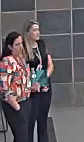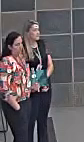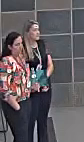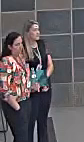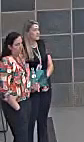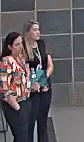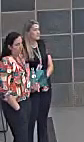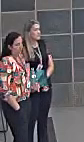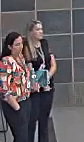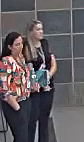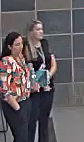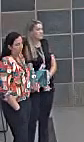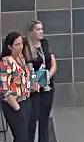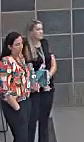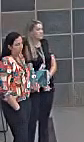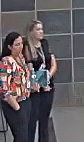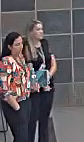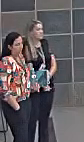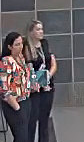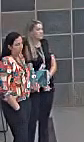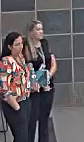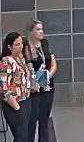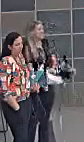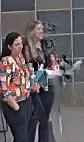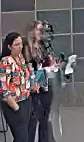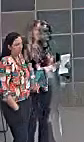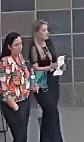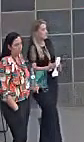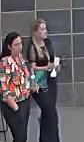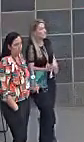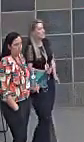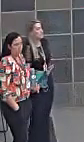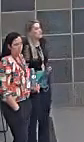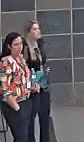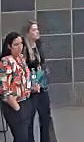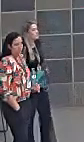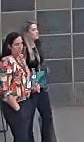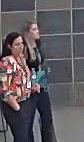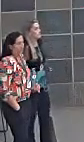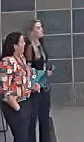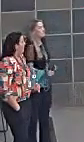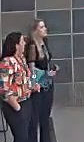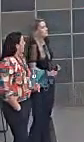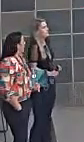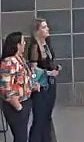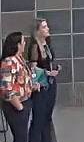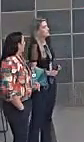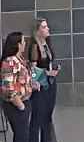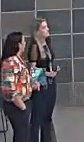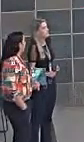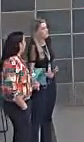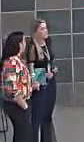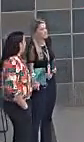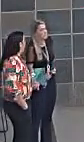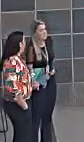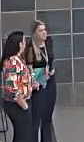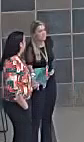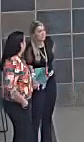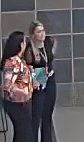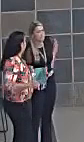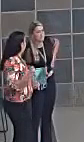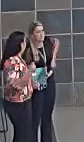uma associação que vai passar a atuar daqui para frente sobre todos os direitos da pessoa com deficiência